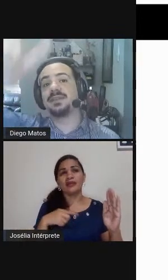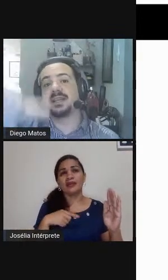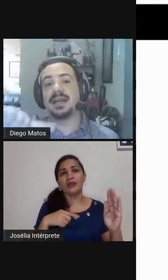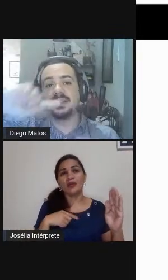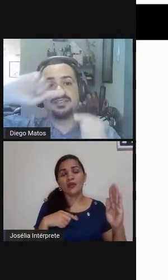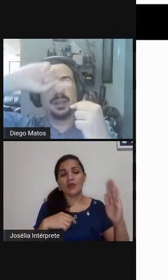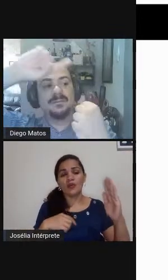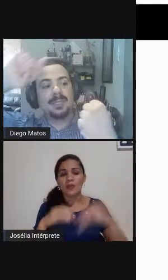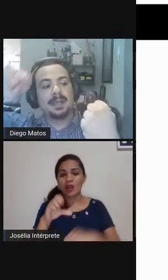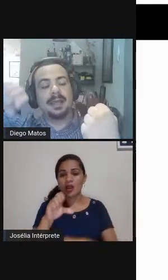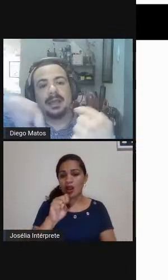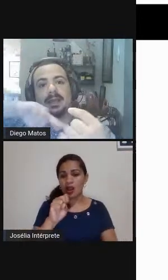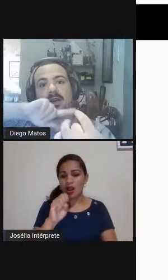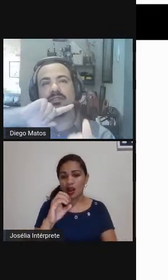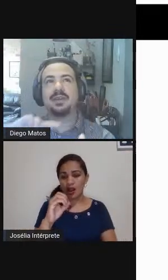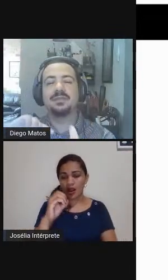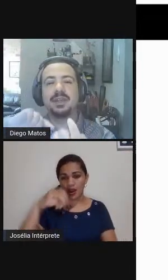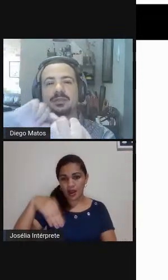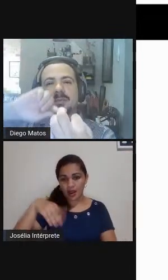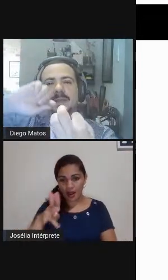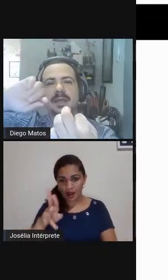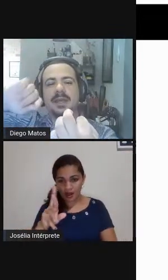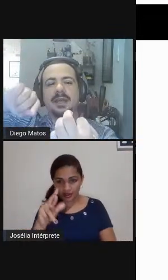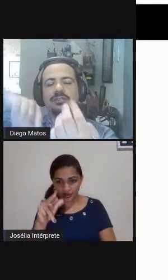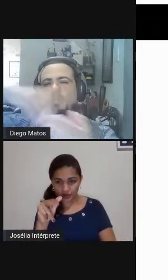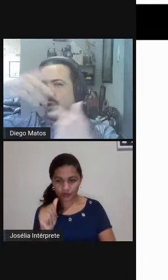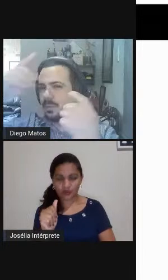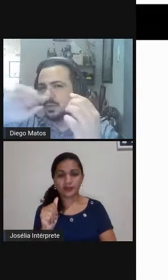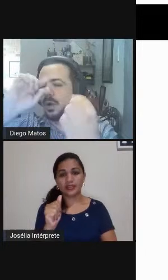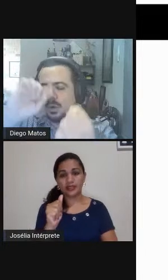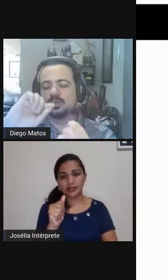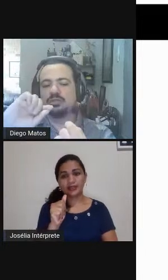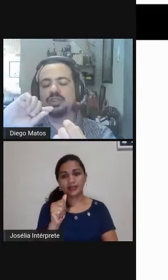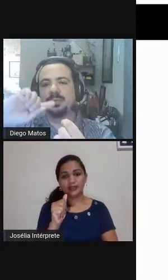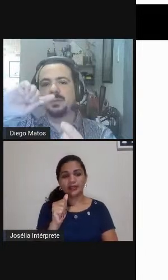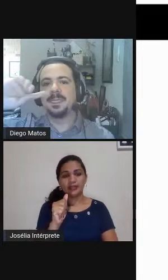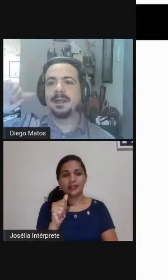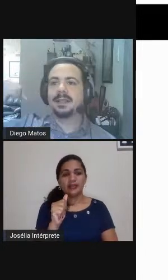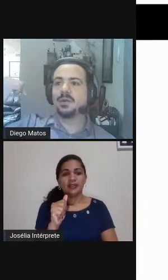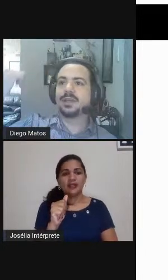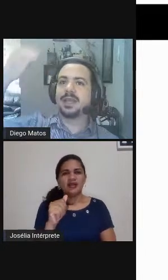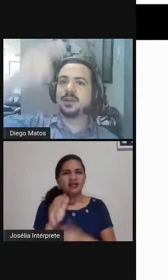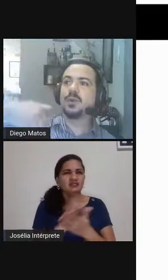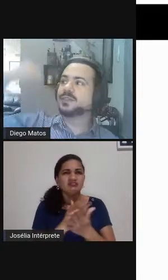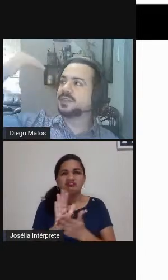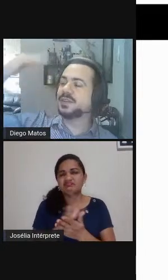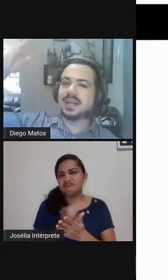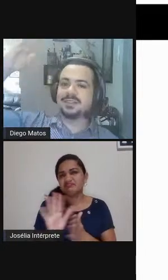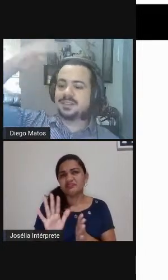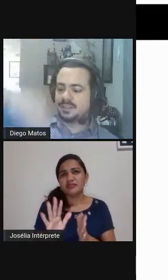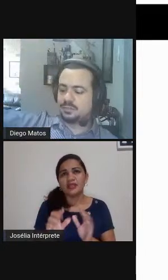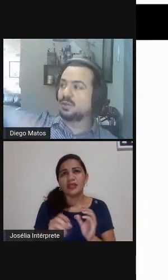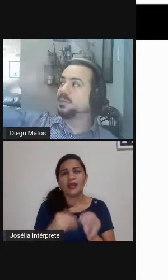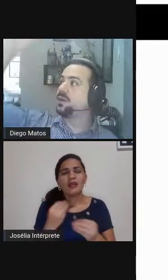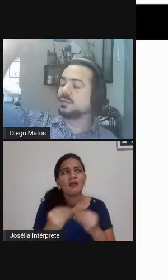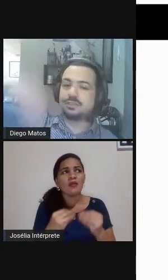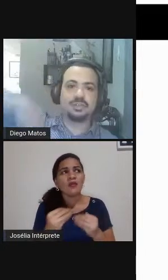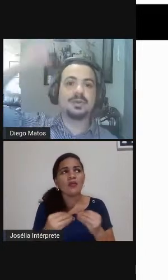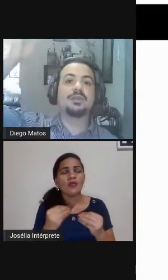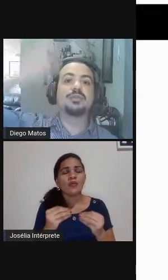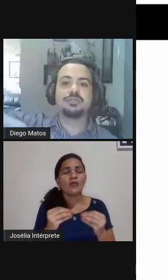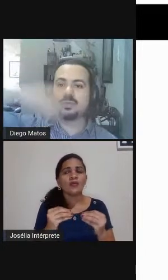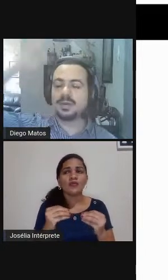gerar um efeito na verdade é eu acho que é feito é estróbilo ou algo do tipo que é o que é como se ficasse